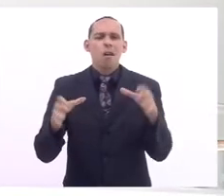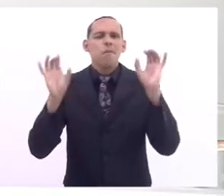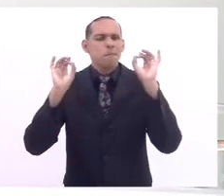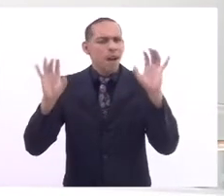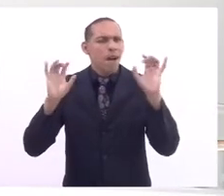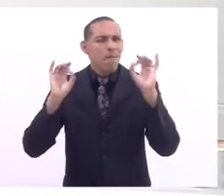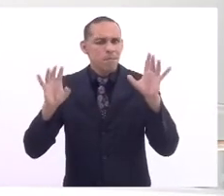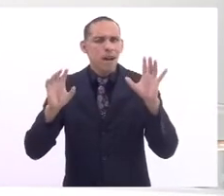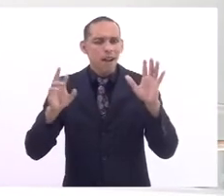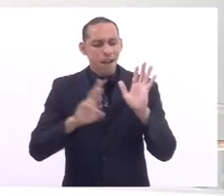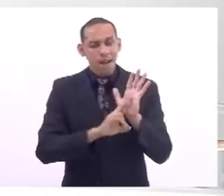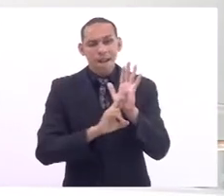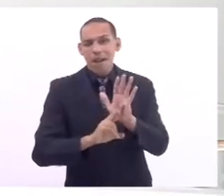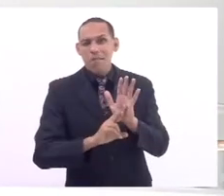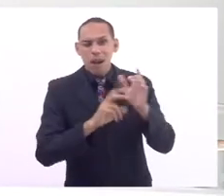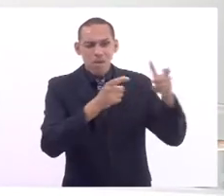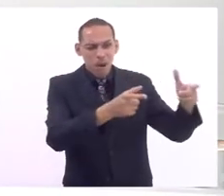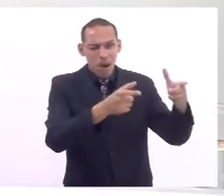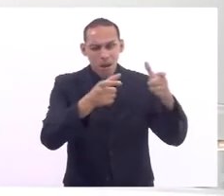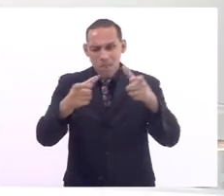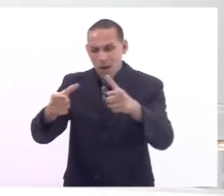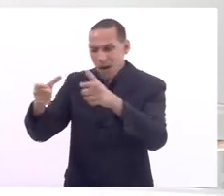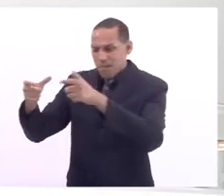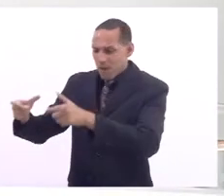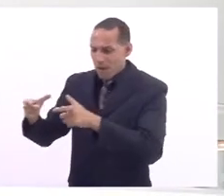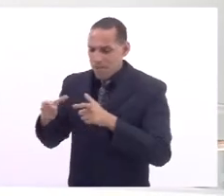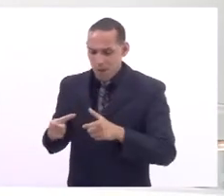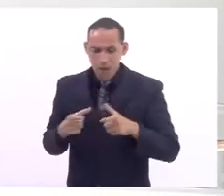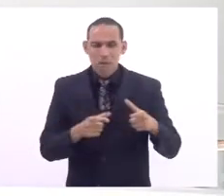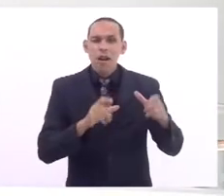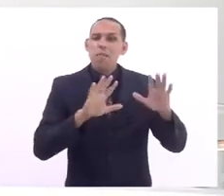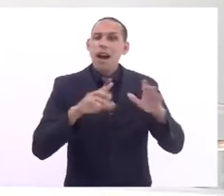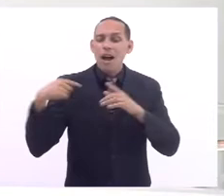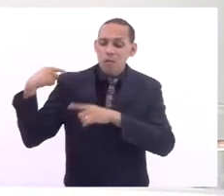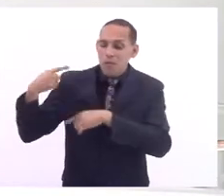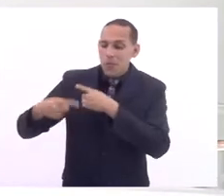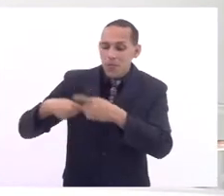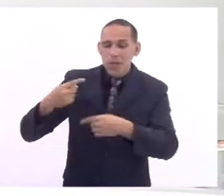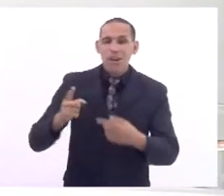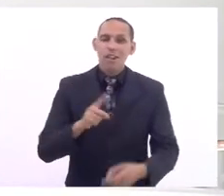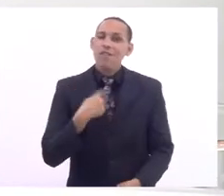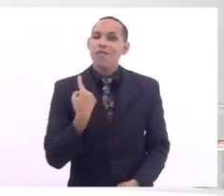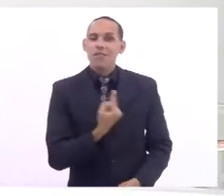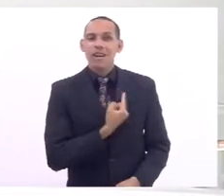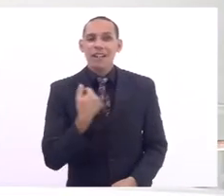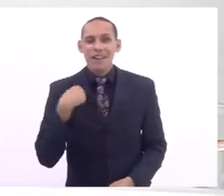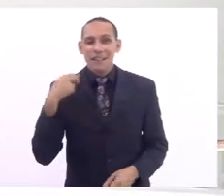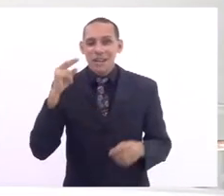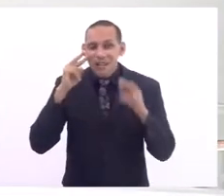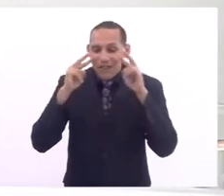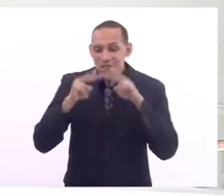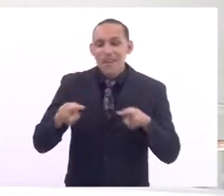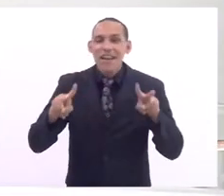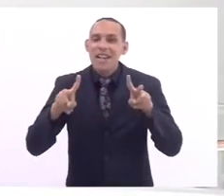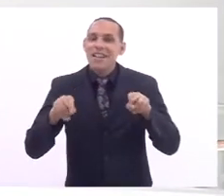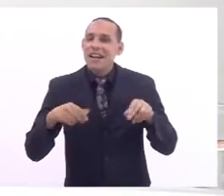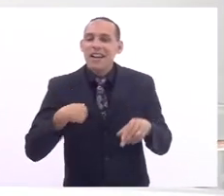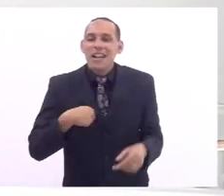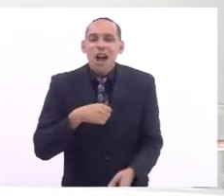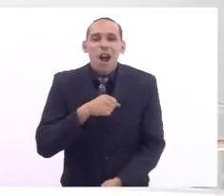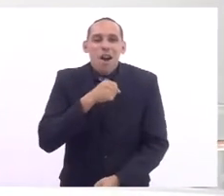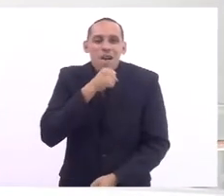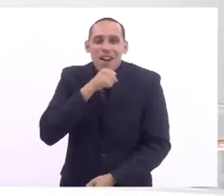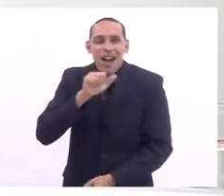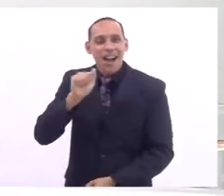lugares diferentes mas era uma certa geração era a nossa geração e eu me vejo aqui com o espécie de ancião